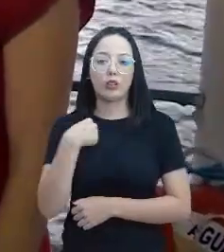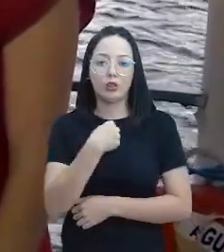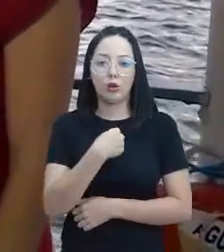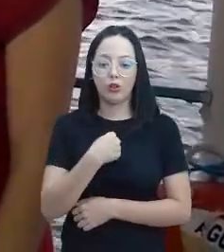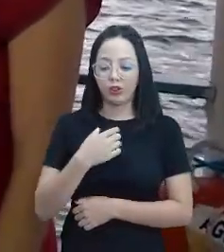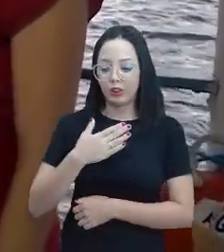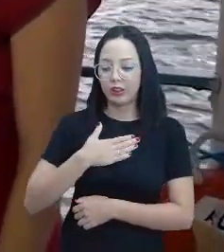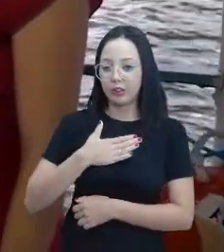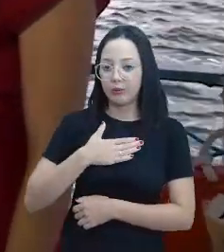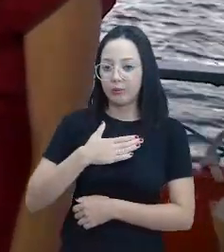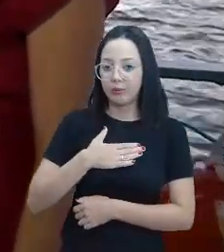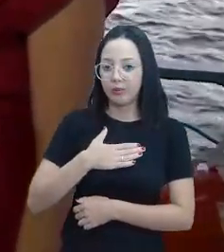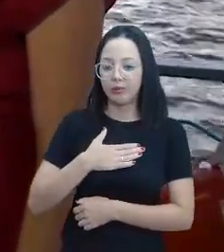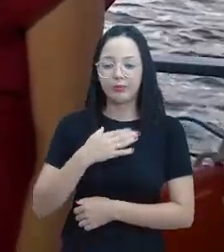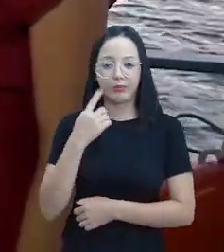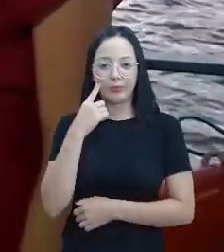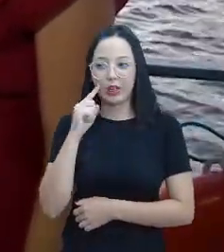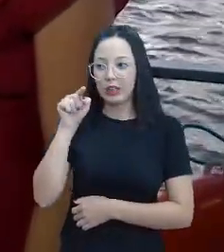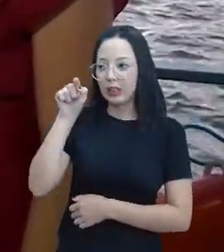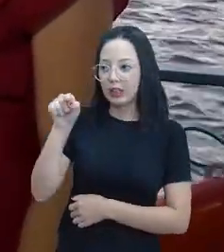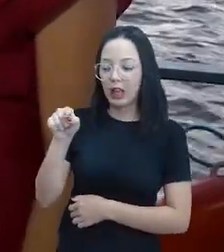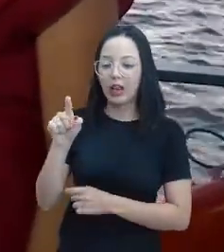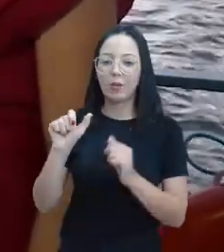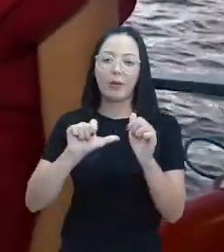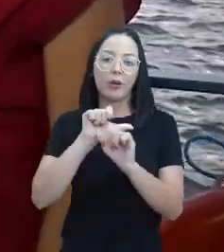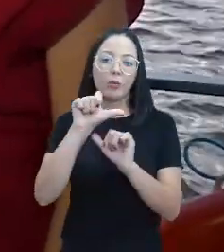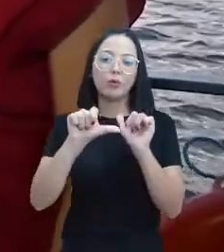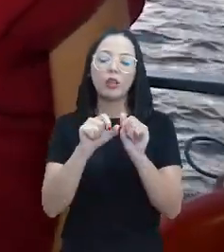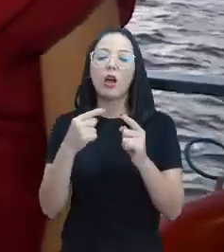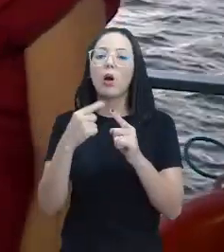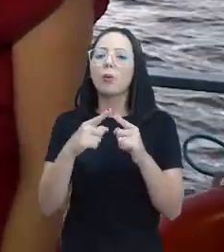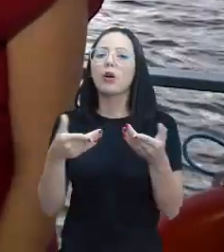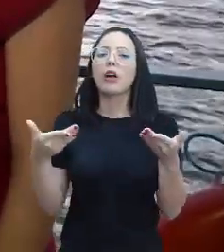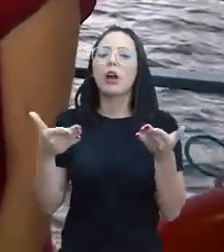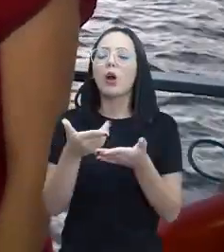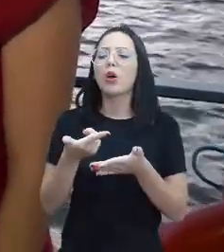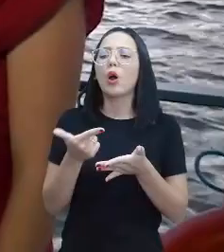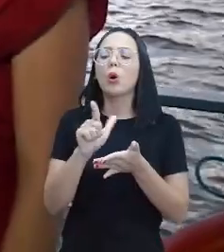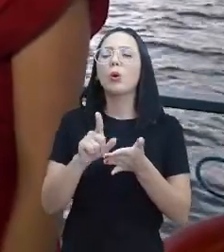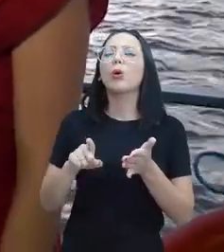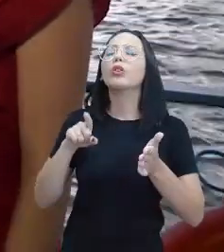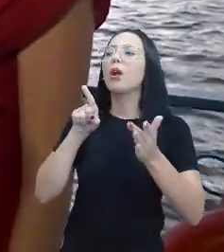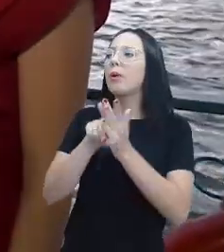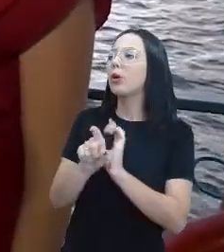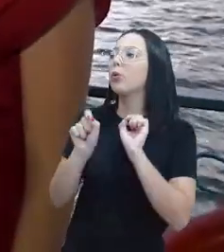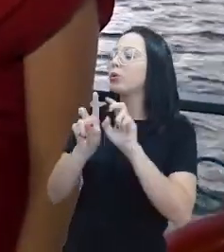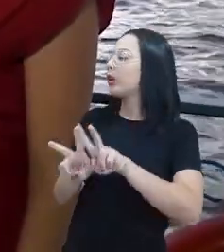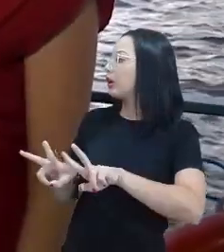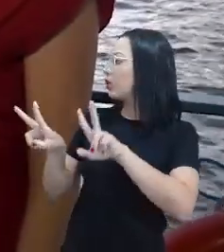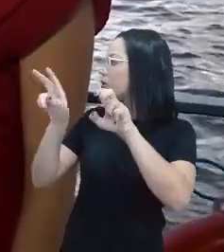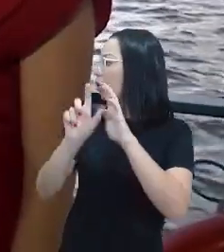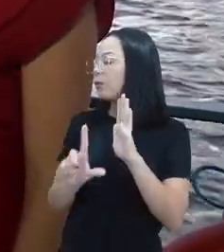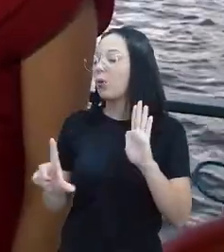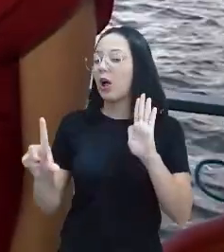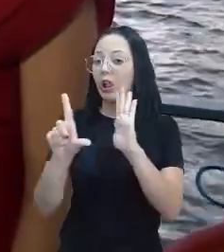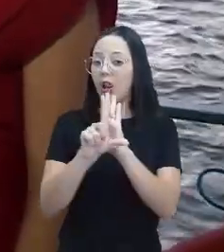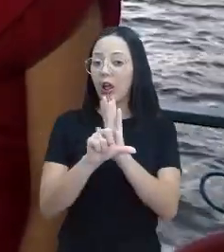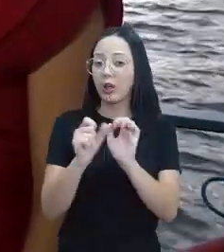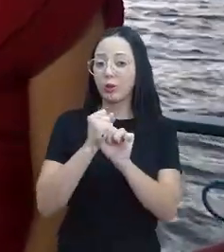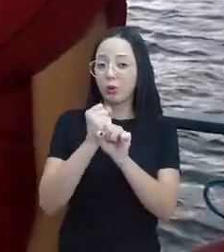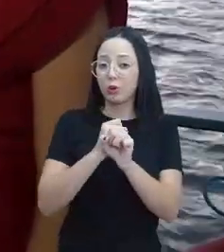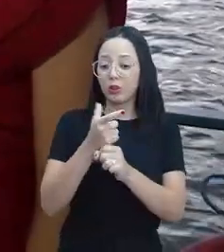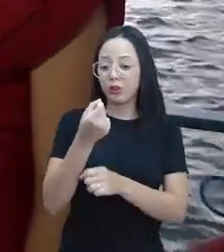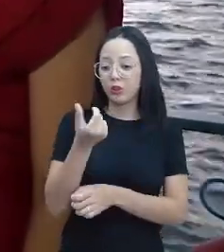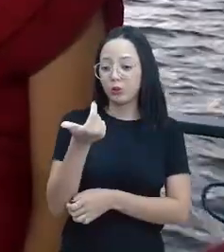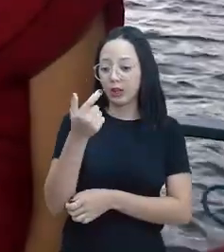mim, dela, para a gente poder mudar essa situação. Vou lhe fazer uma outra pergunta que dá em relação a uma lei de 2014 de